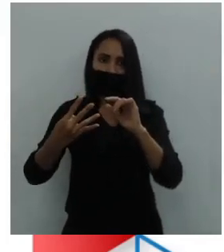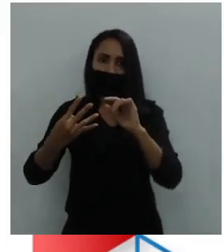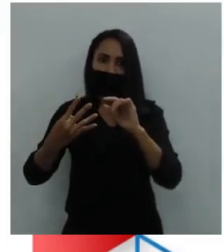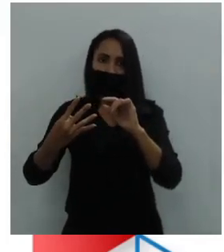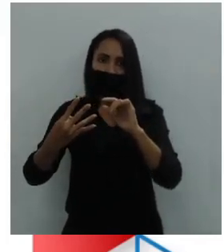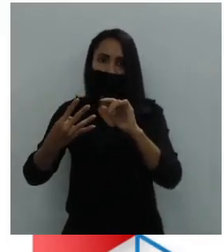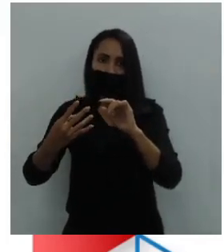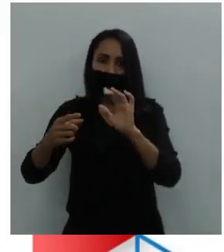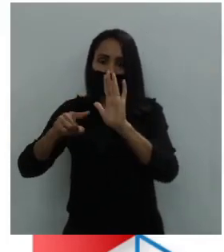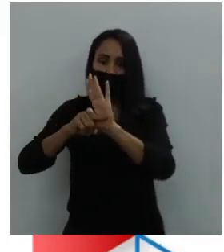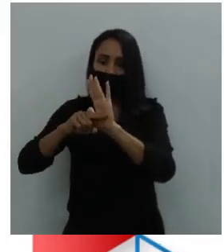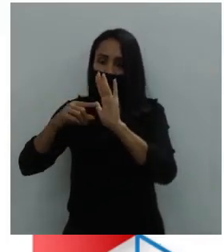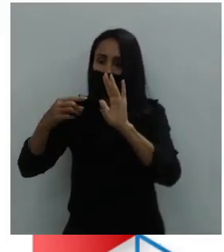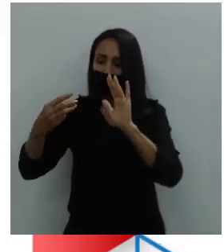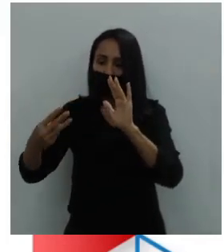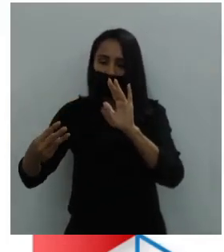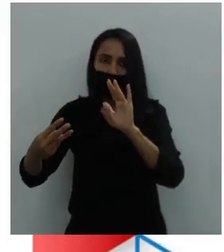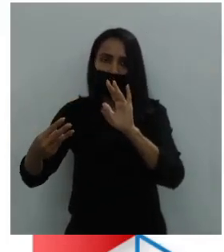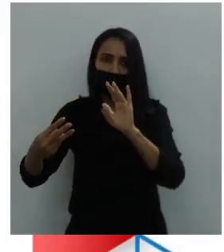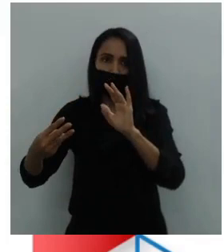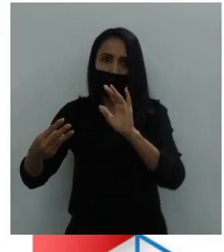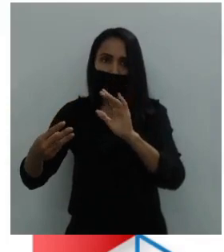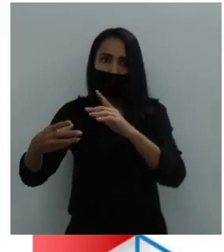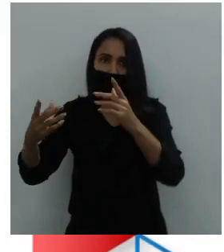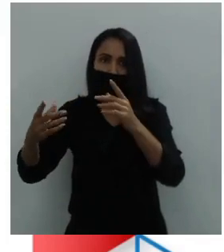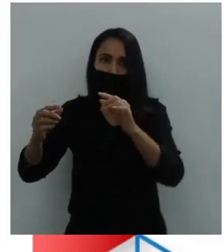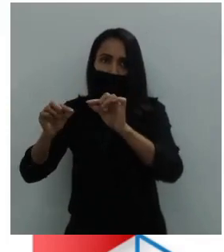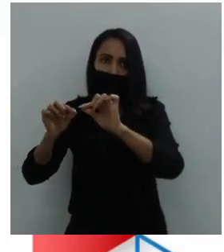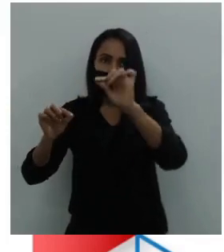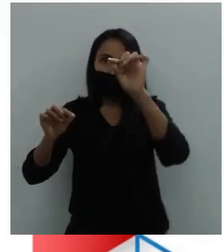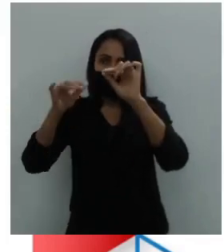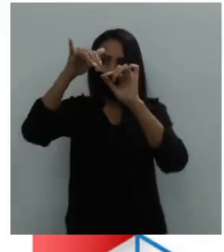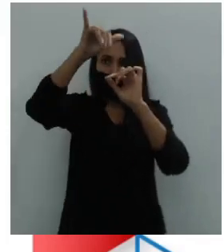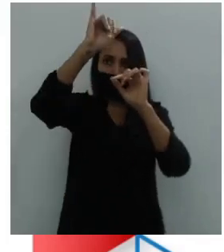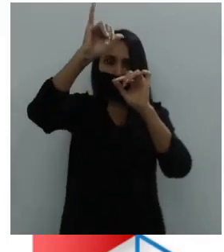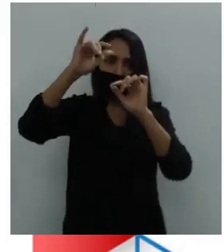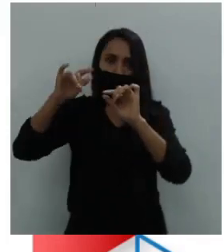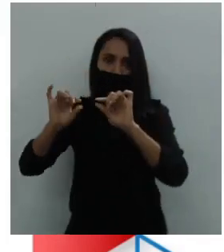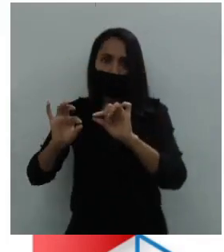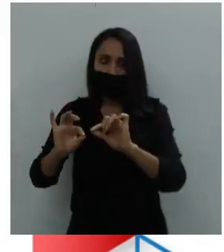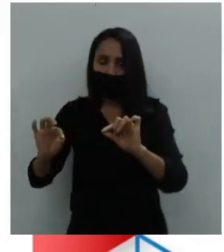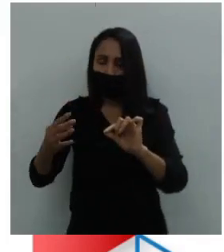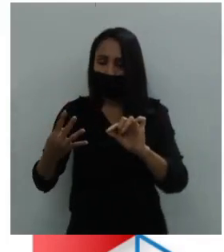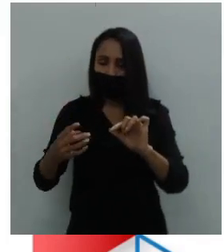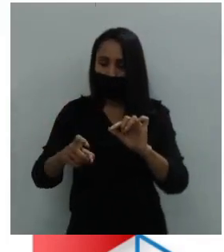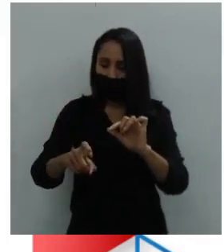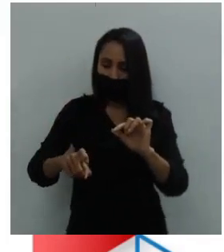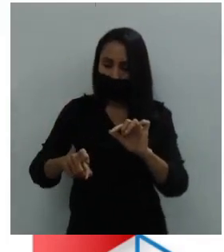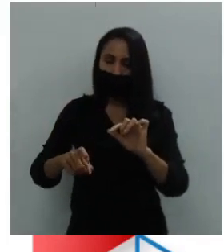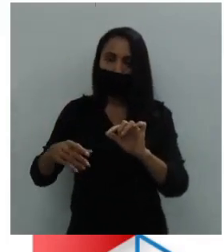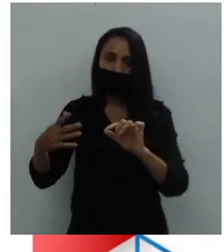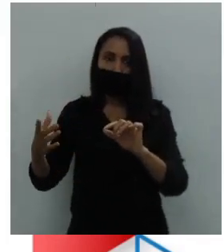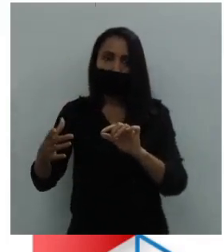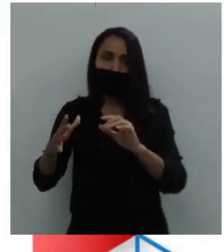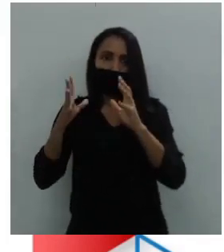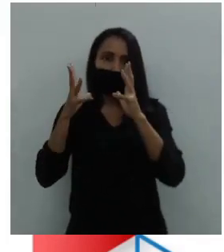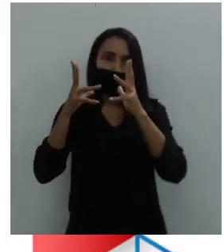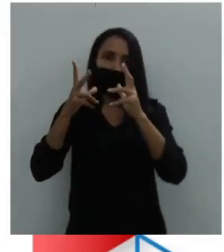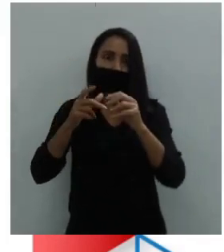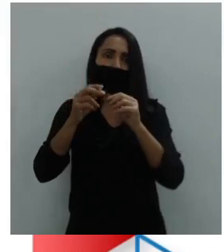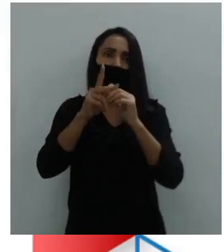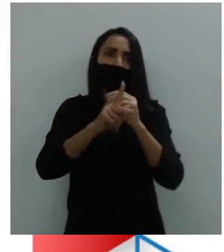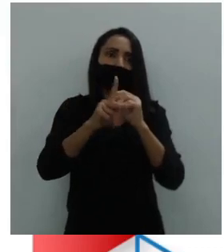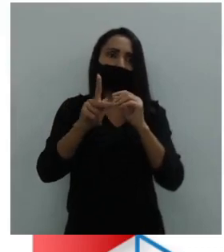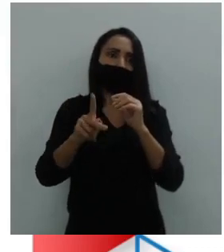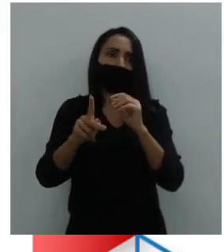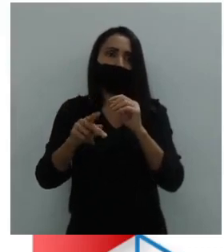com menos 3, que é a posição do y, e por isso ele participa de todos os quadrantes. Mas, professor,